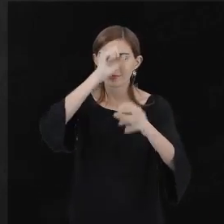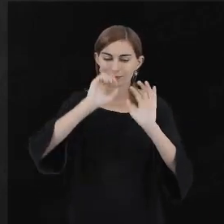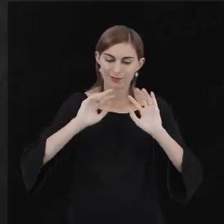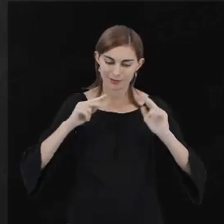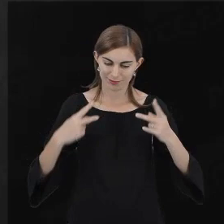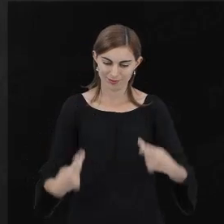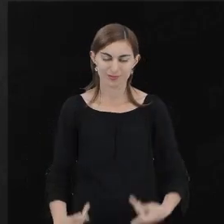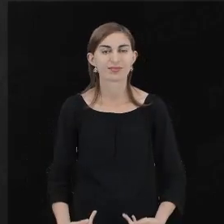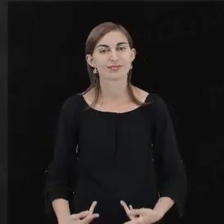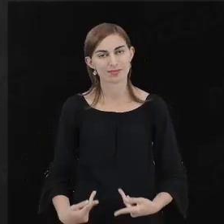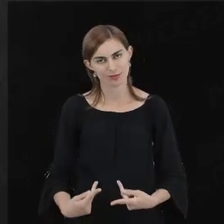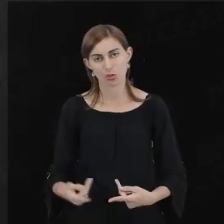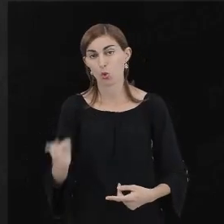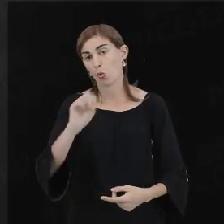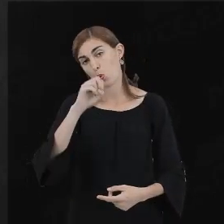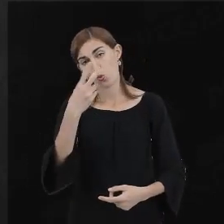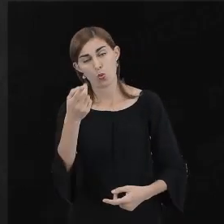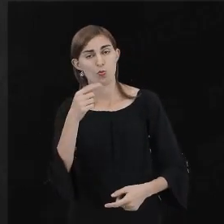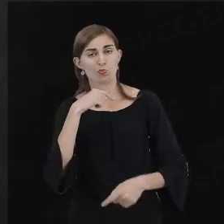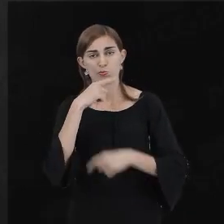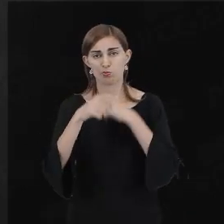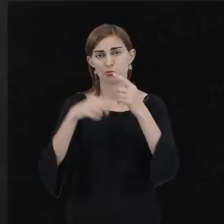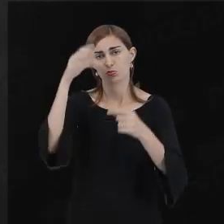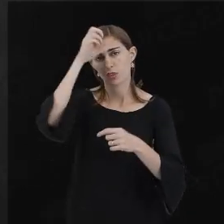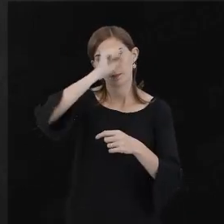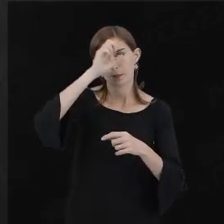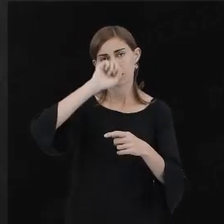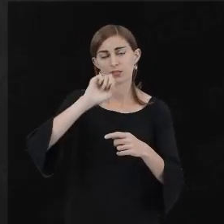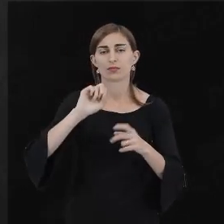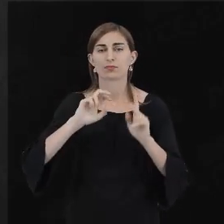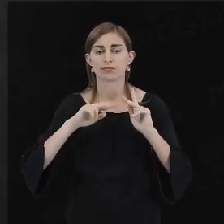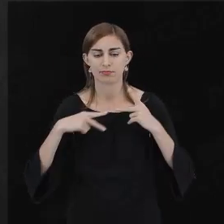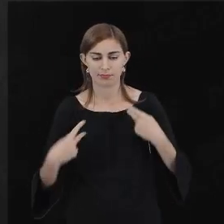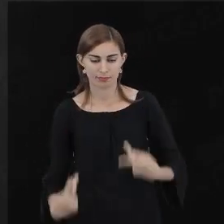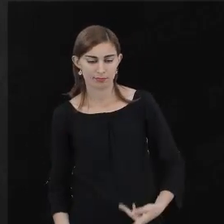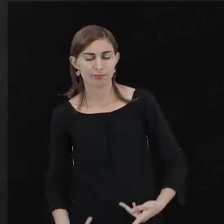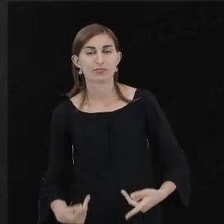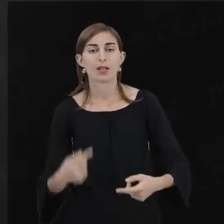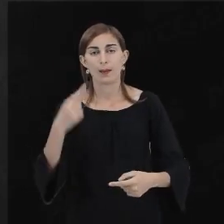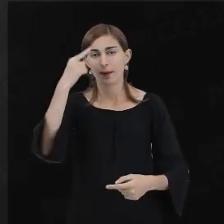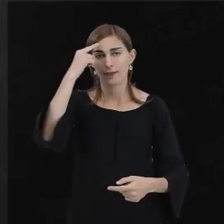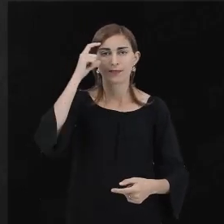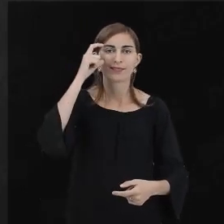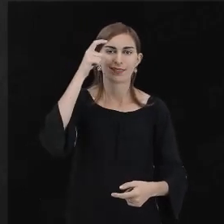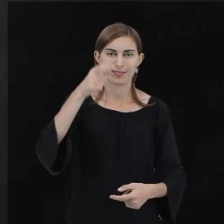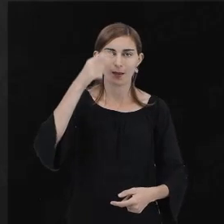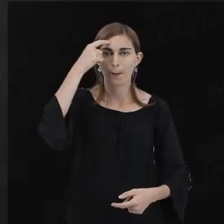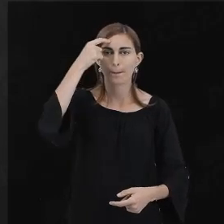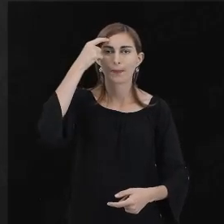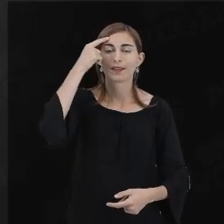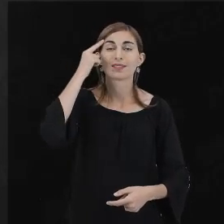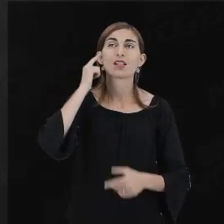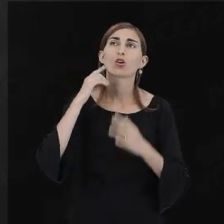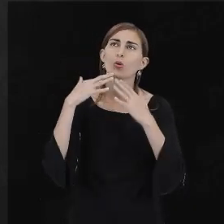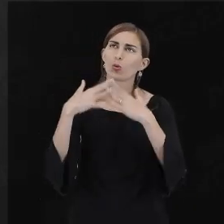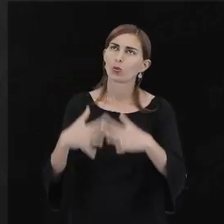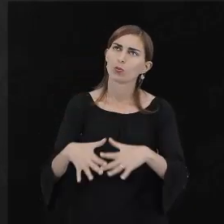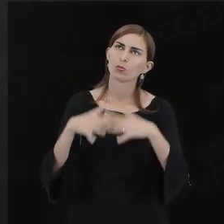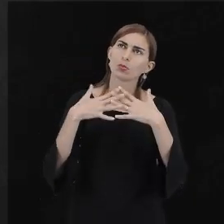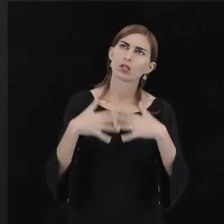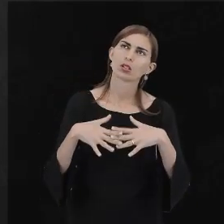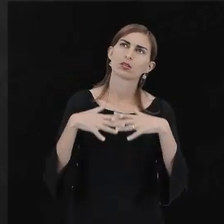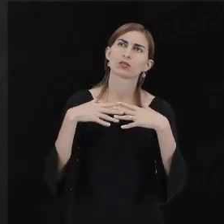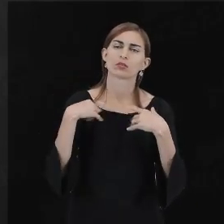ou na não aprendizagem humana, né? E é interessante a gente pensar nessa maneira complexa,